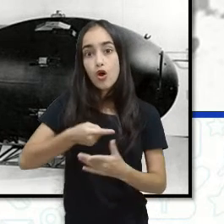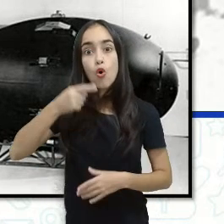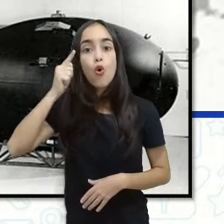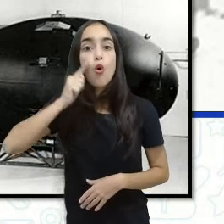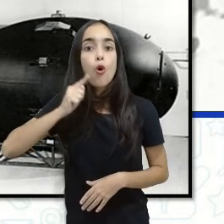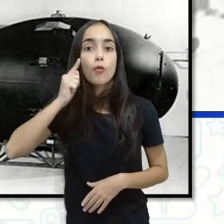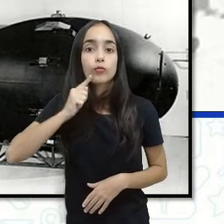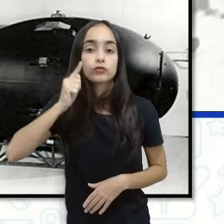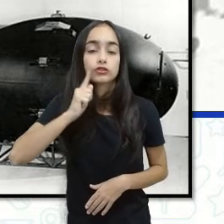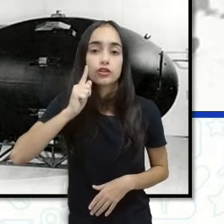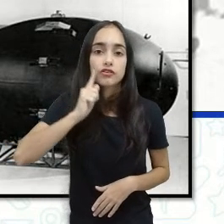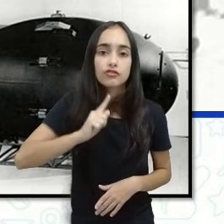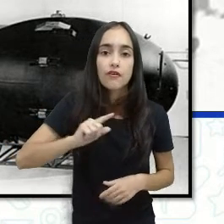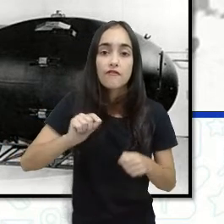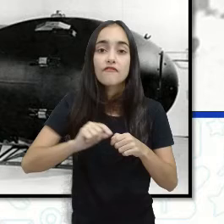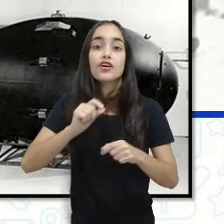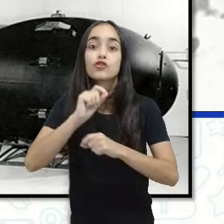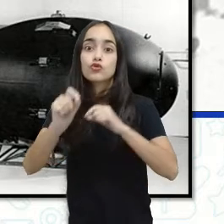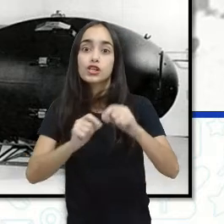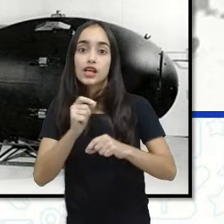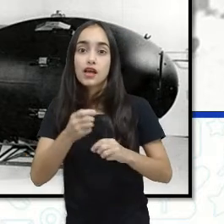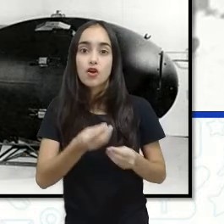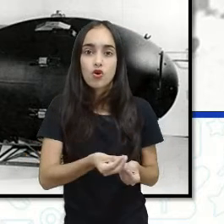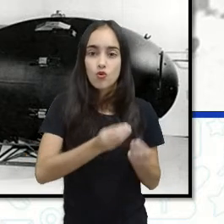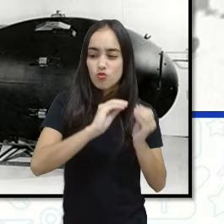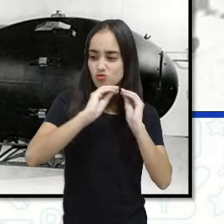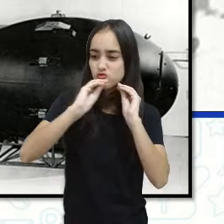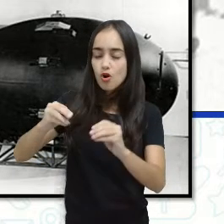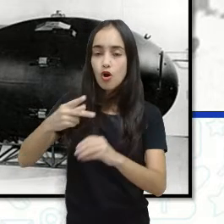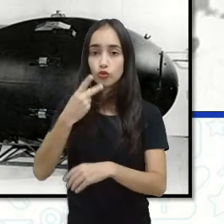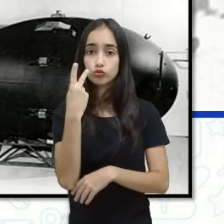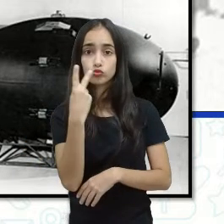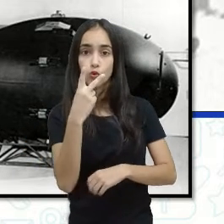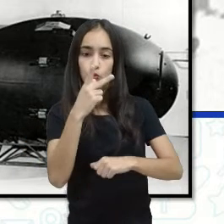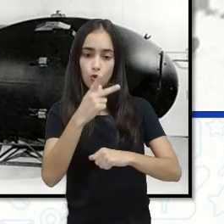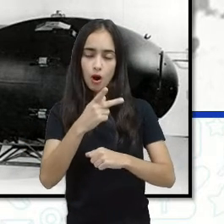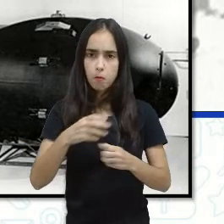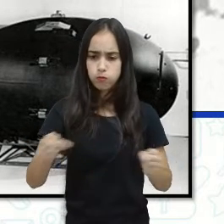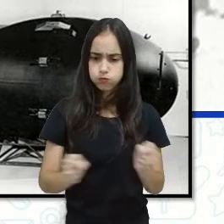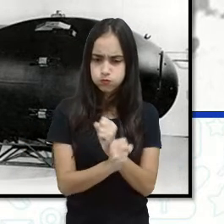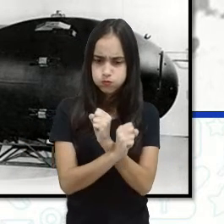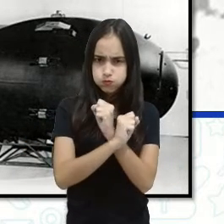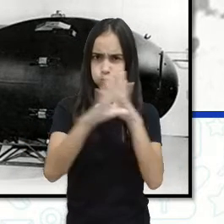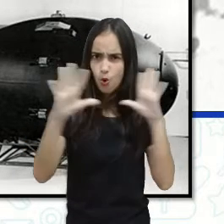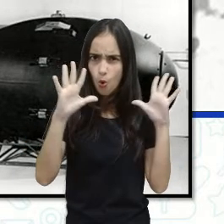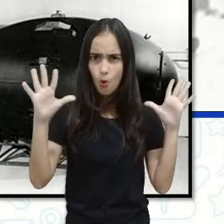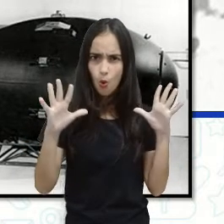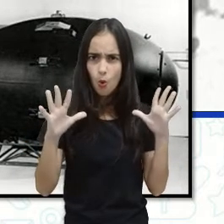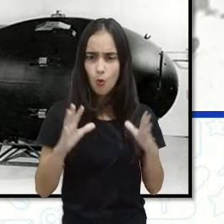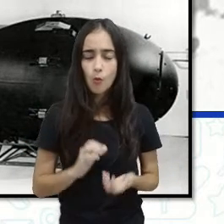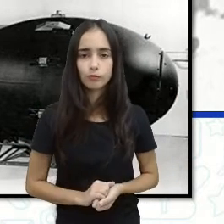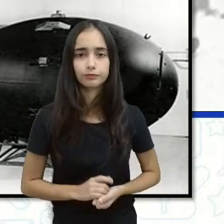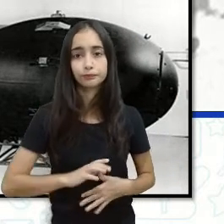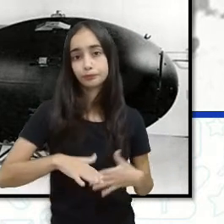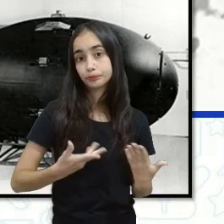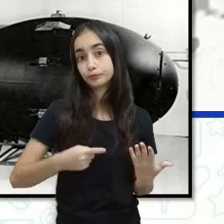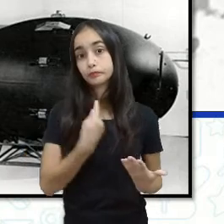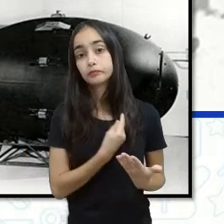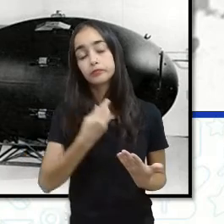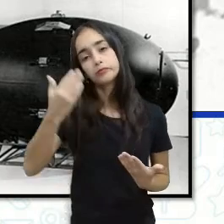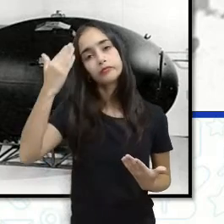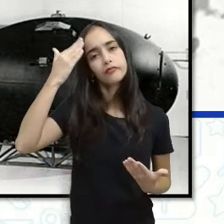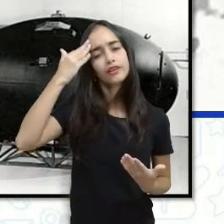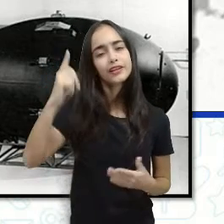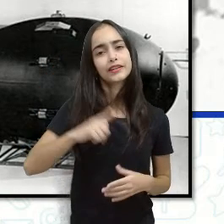Unidos eles lançam 2 bombas atômicas sobre as cidades de Hiroshima e Nagasaki. Na realidade, a gente entende que existe uma